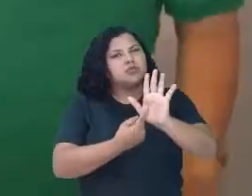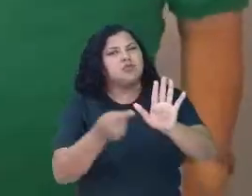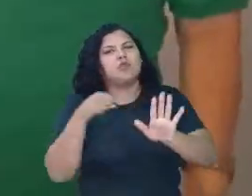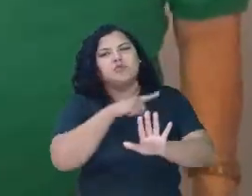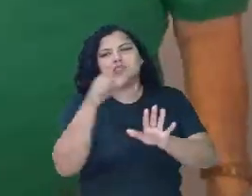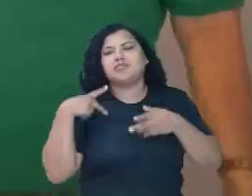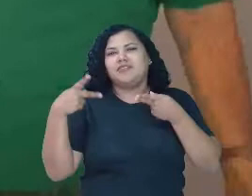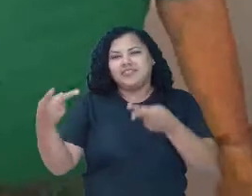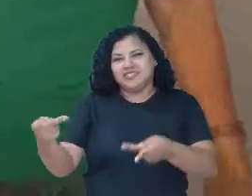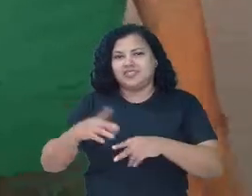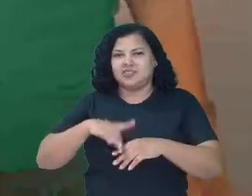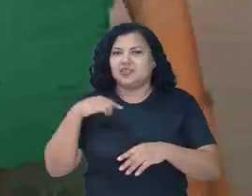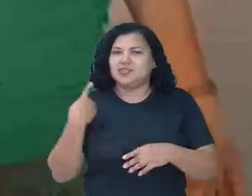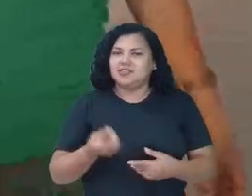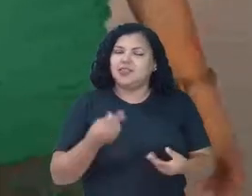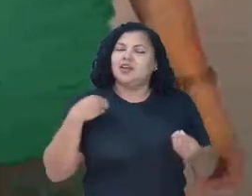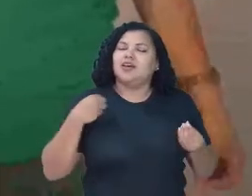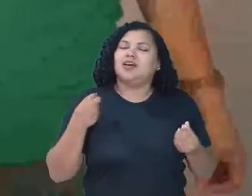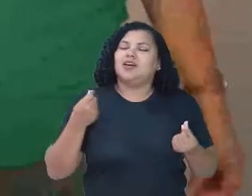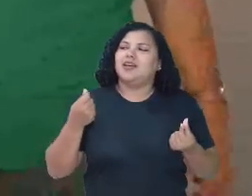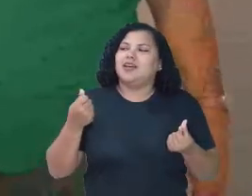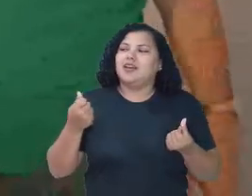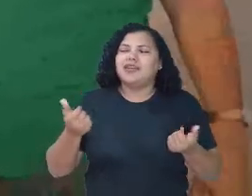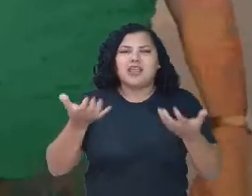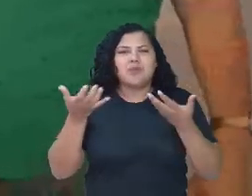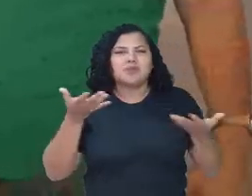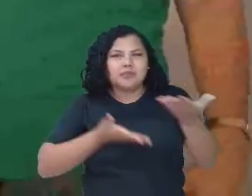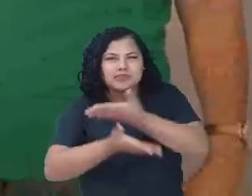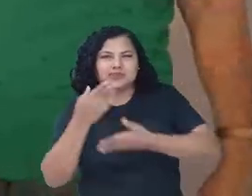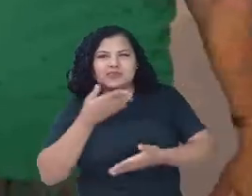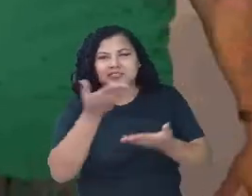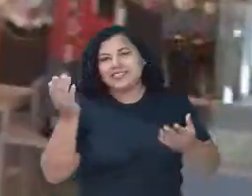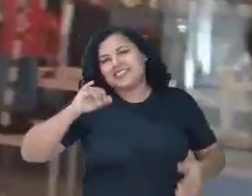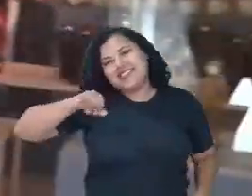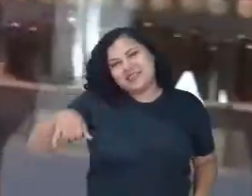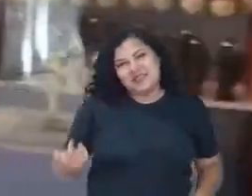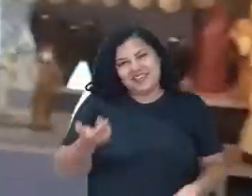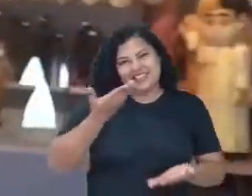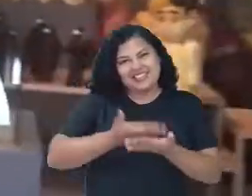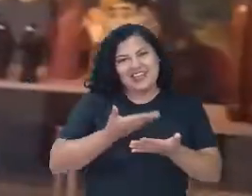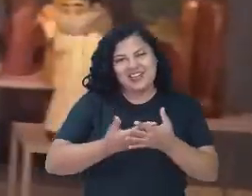estamos esperando a presença de vocês e que vocês curtam muito essa aula maravilhosa.